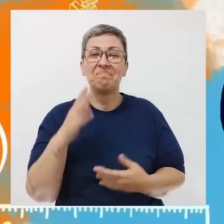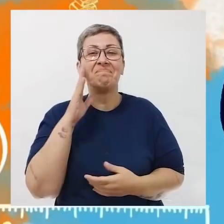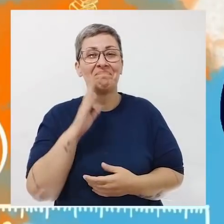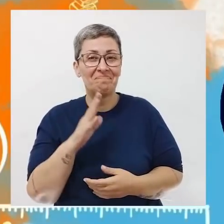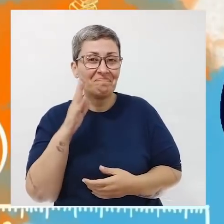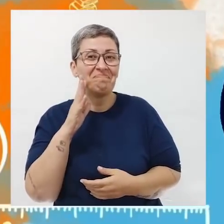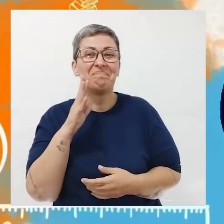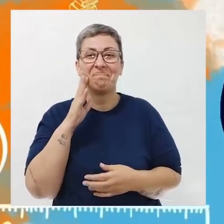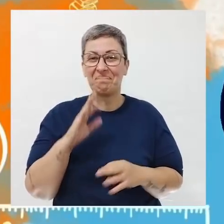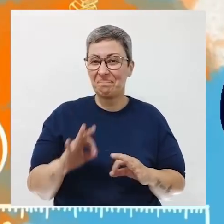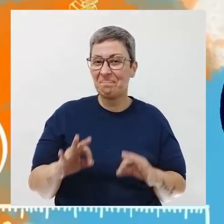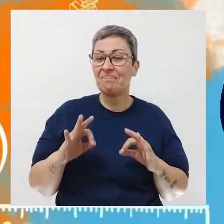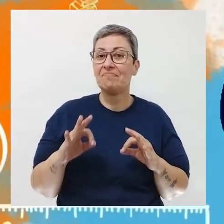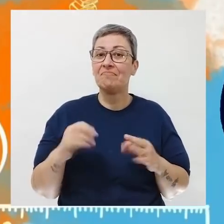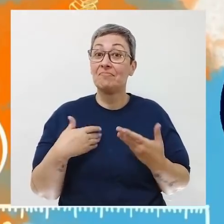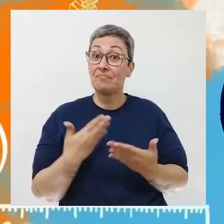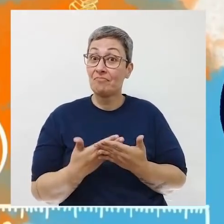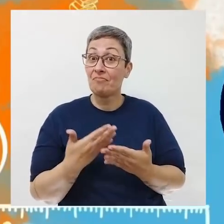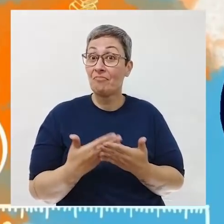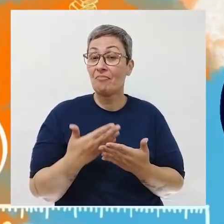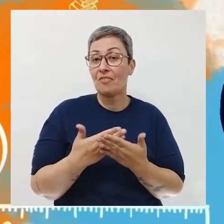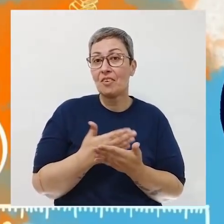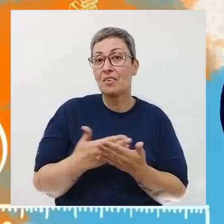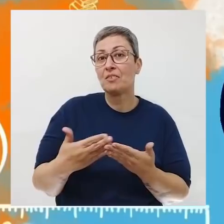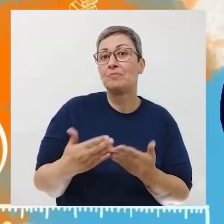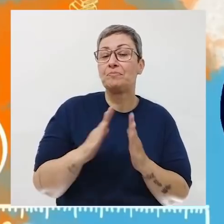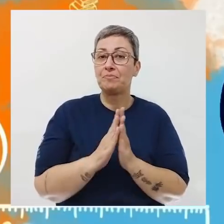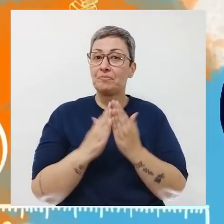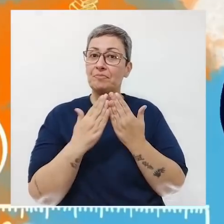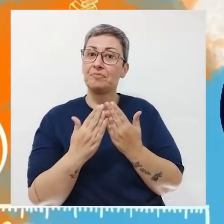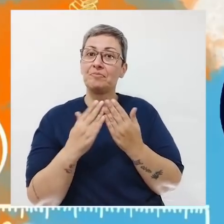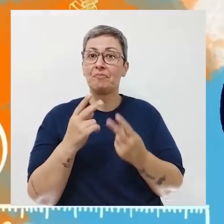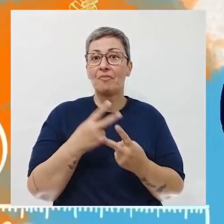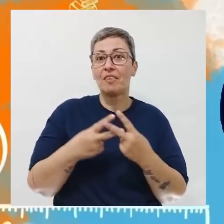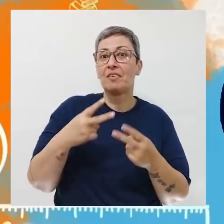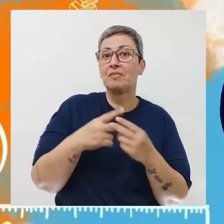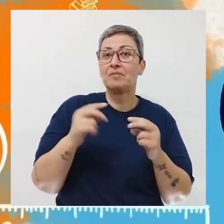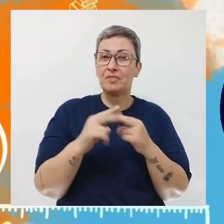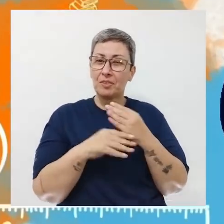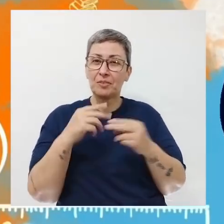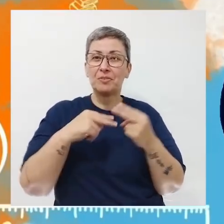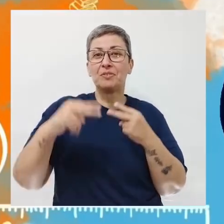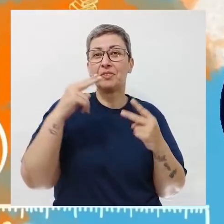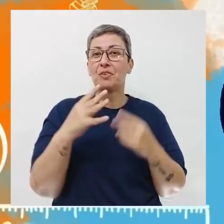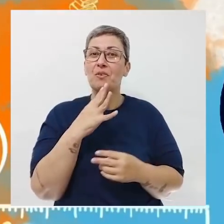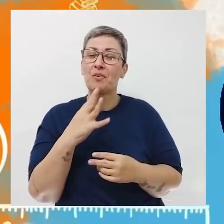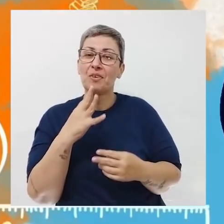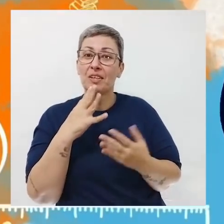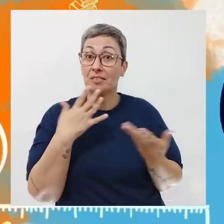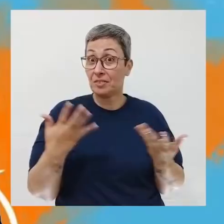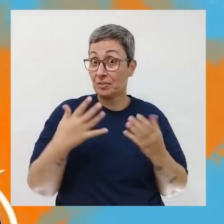Muito legal, não é mesmo? A nossa aula de hoje é a partir do livro Alfabeto Escalafobético, que vocês também conheceram aqui